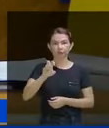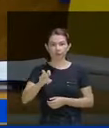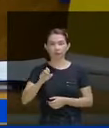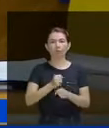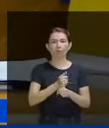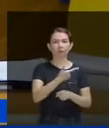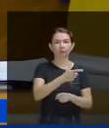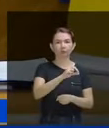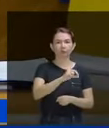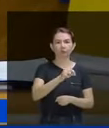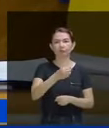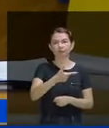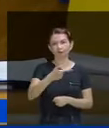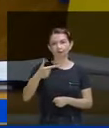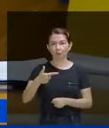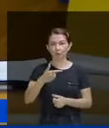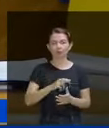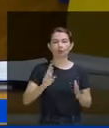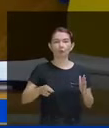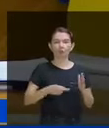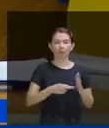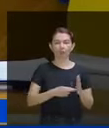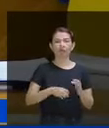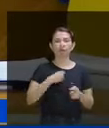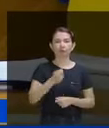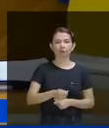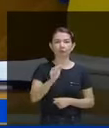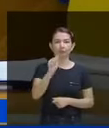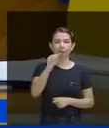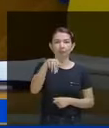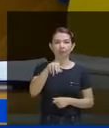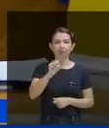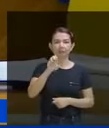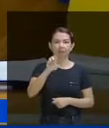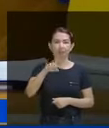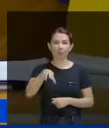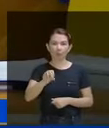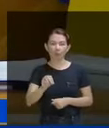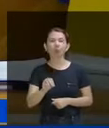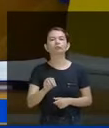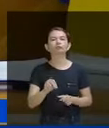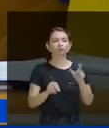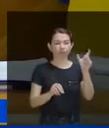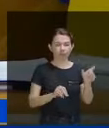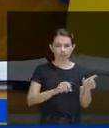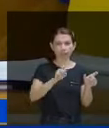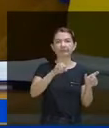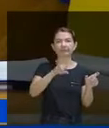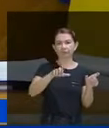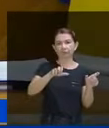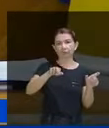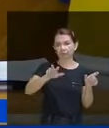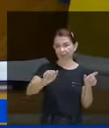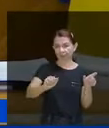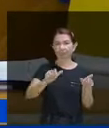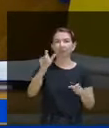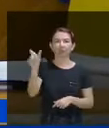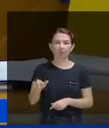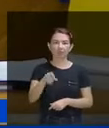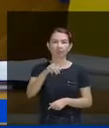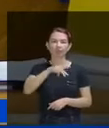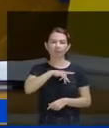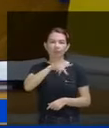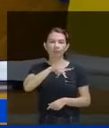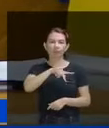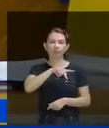de 2022. O relator é o juiz Anselmo Gonçalves, a embargante é Silvia Nobre Lopes, embargado Ministério